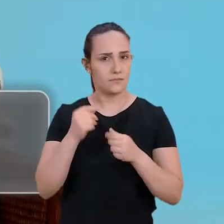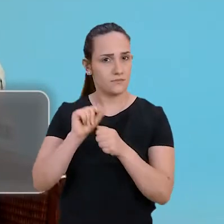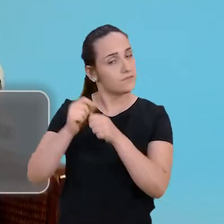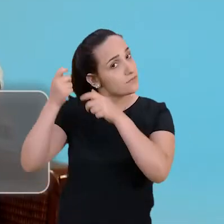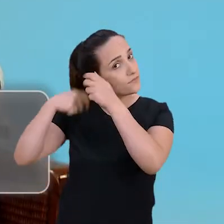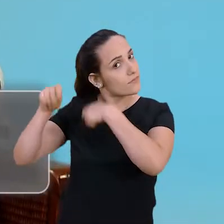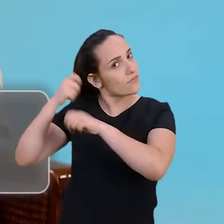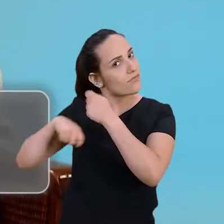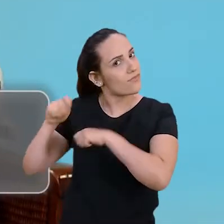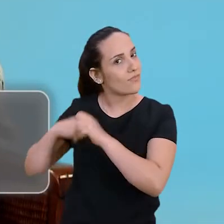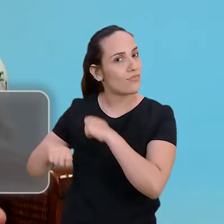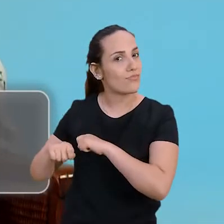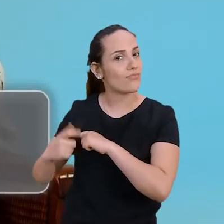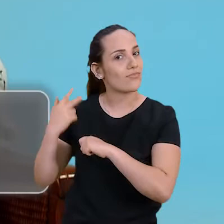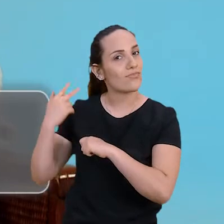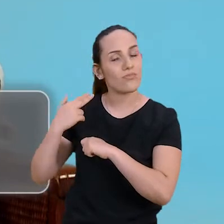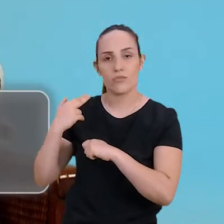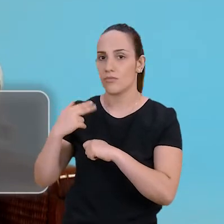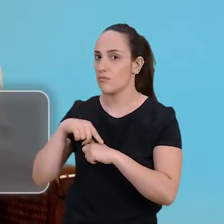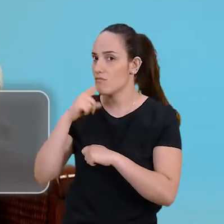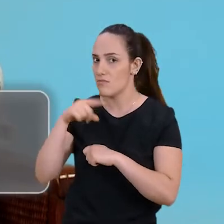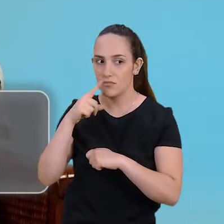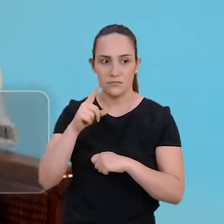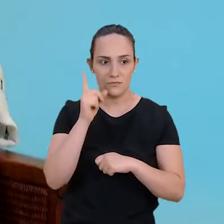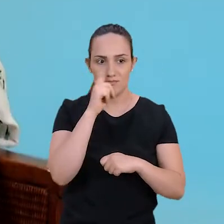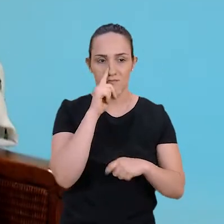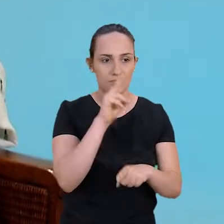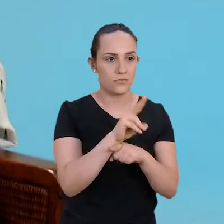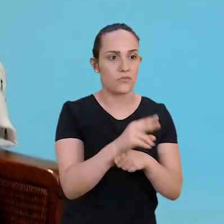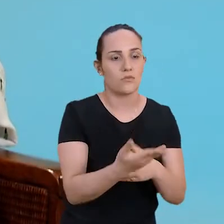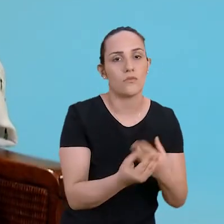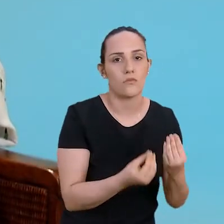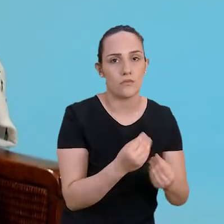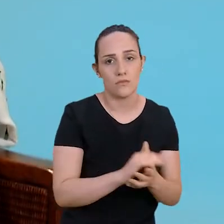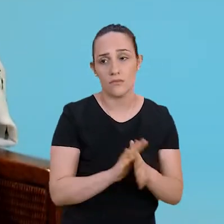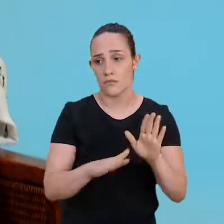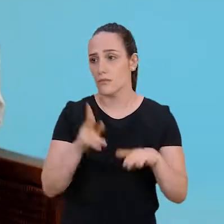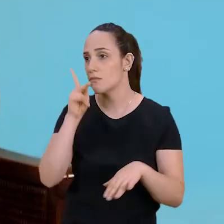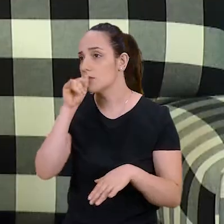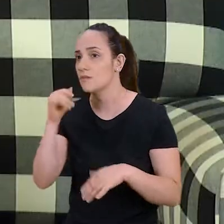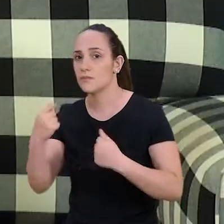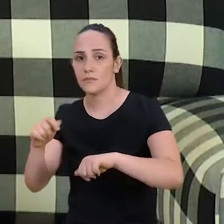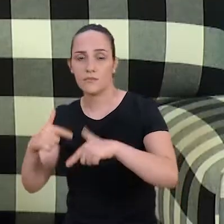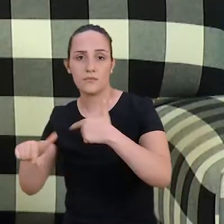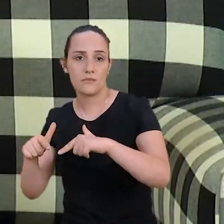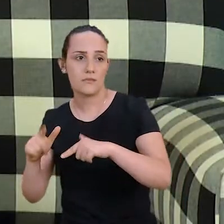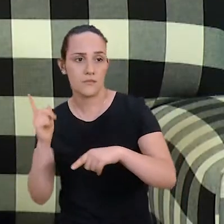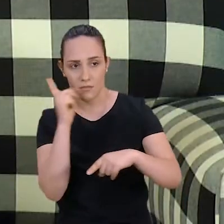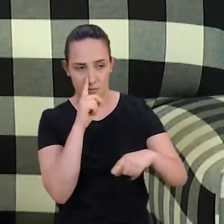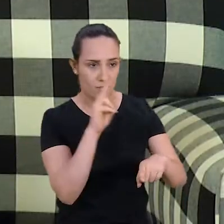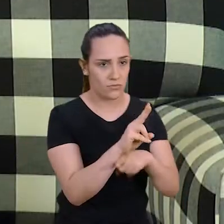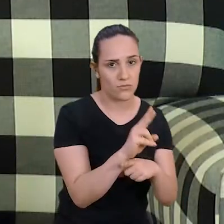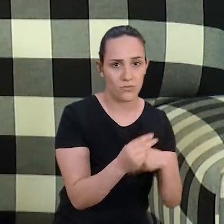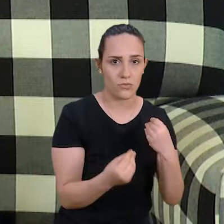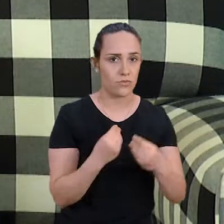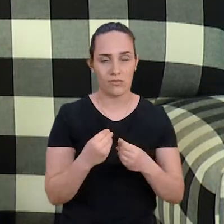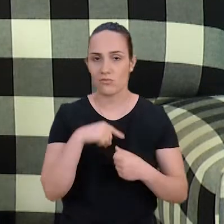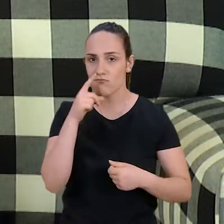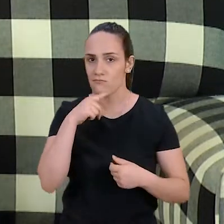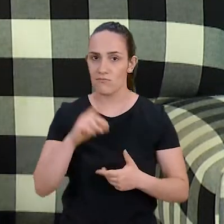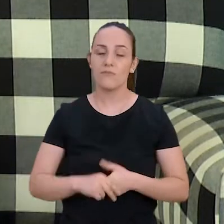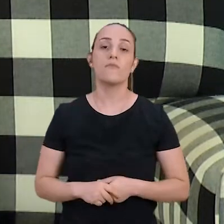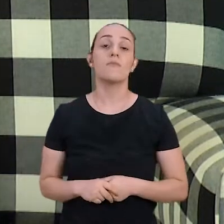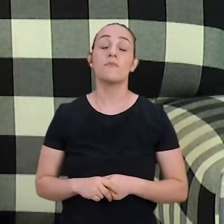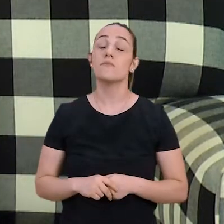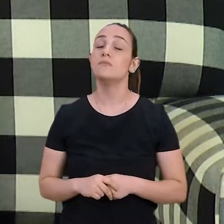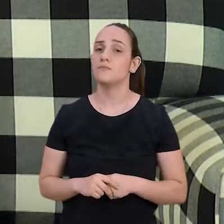que vai? Não tem como, porque não tem quem fica. Aí porque o pai precisa trabalhar, e se a mãe cuida da criança, como que a gente faz? A gente falou no